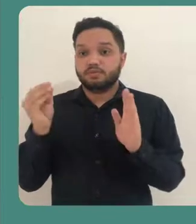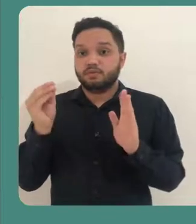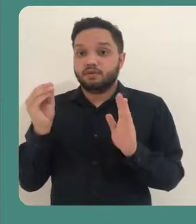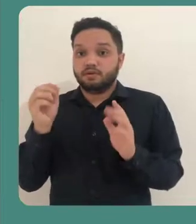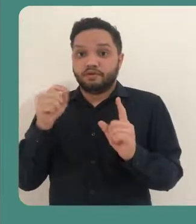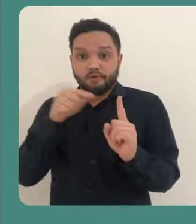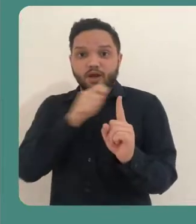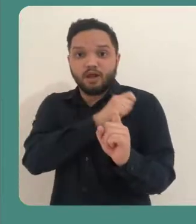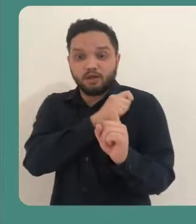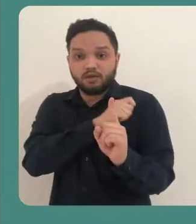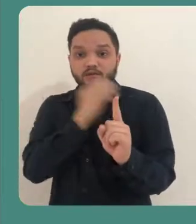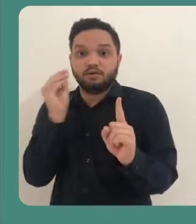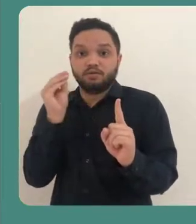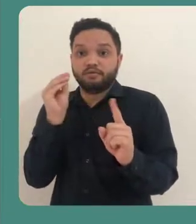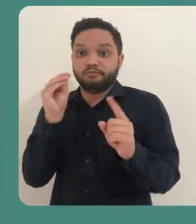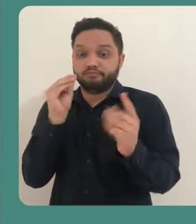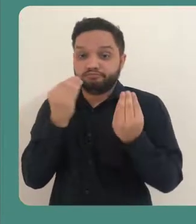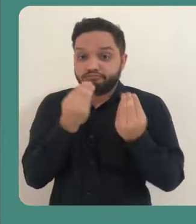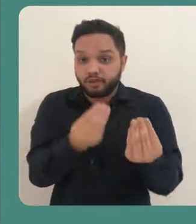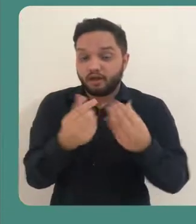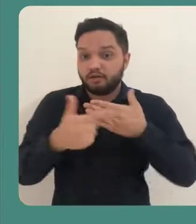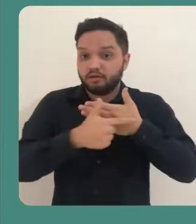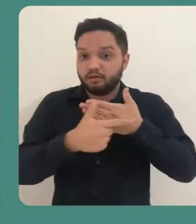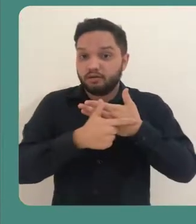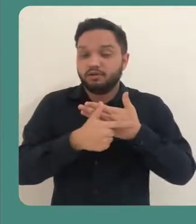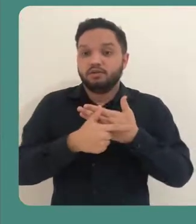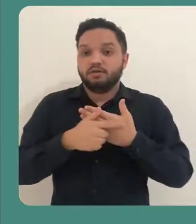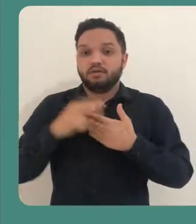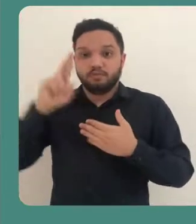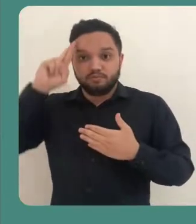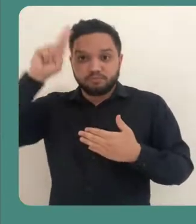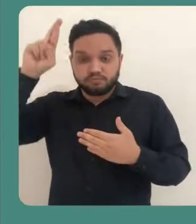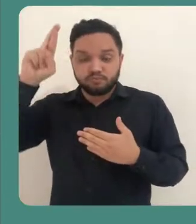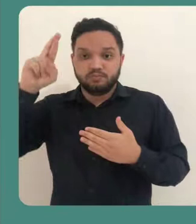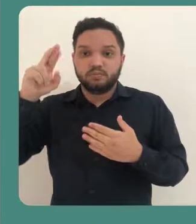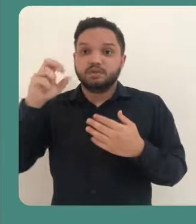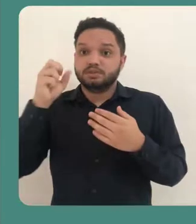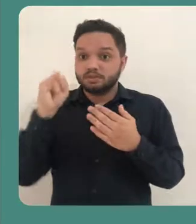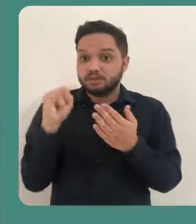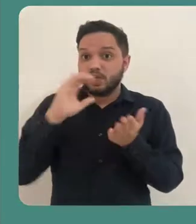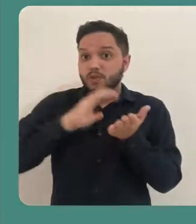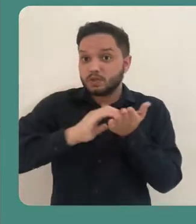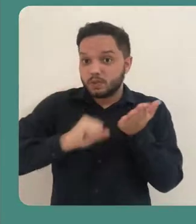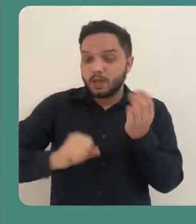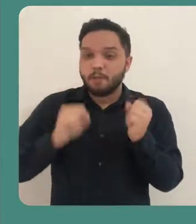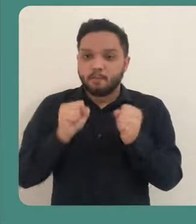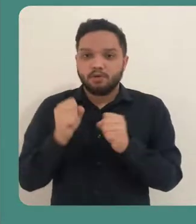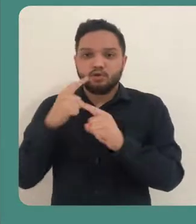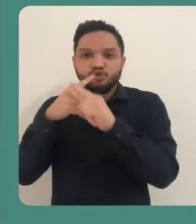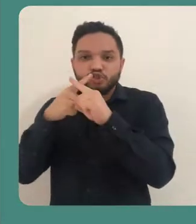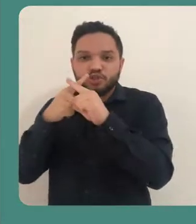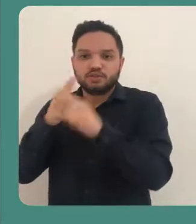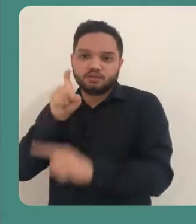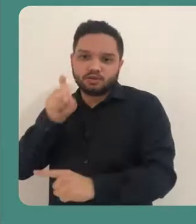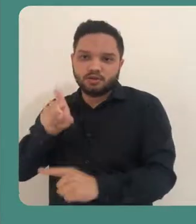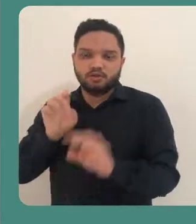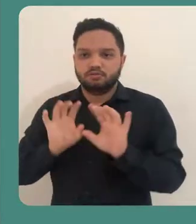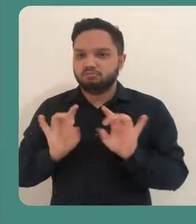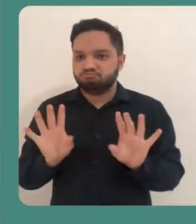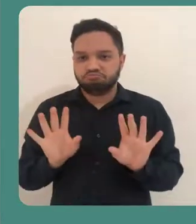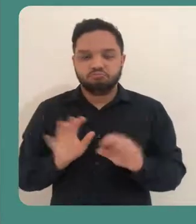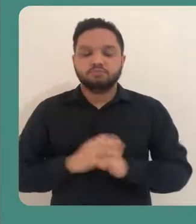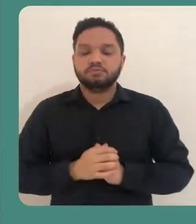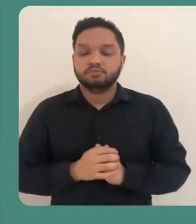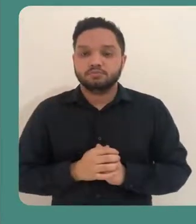excluir um deles basta clicar no x e você também pode fazer o agendamento das sessões